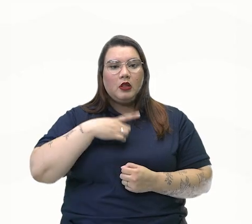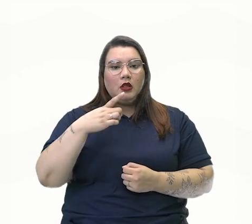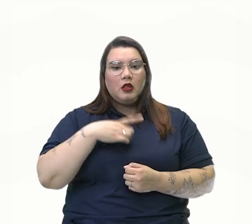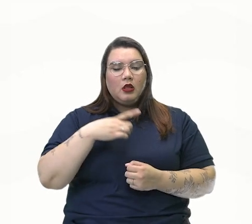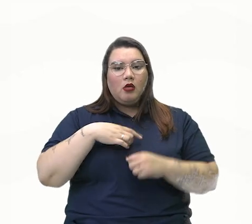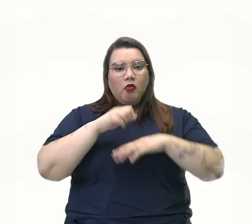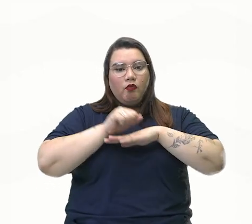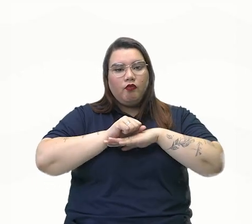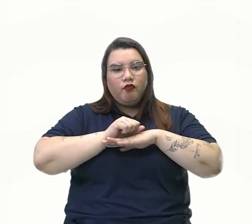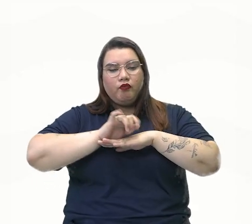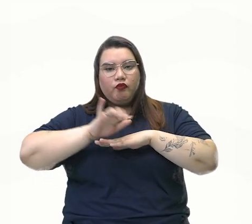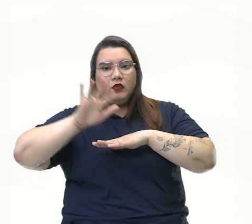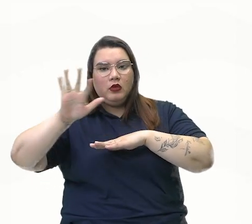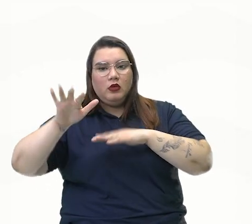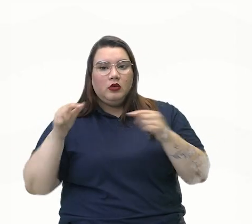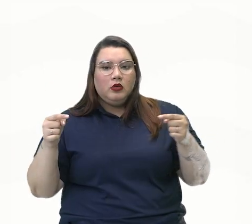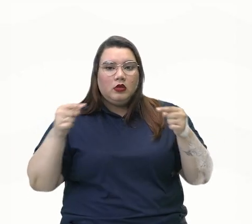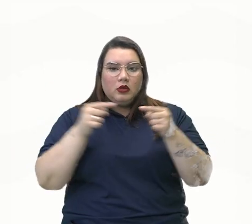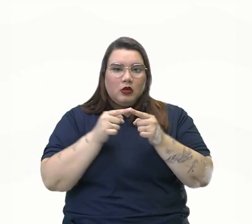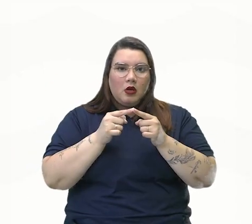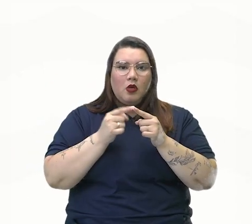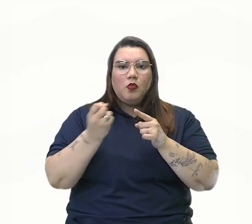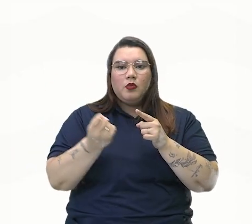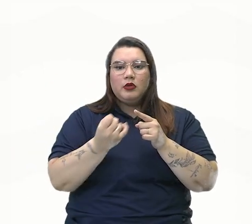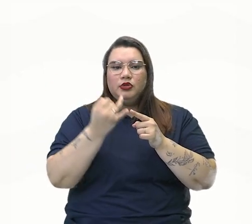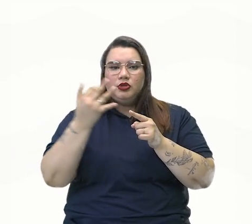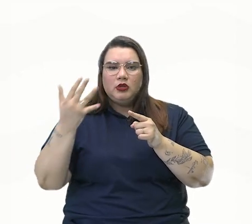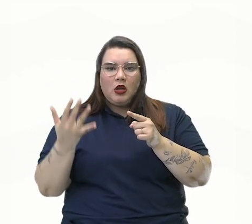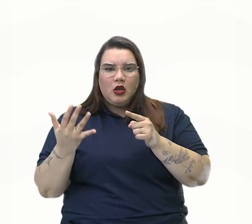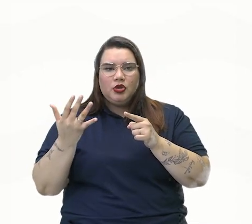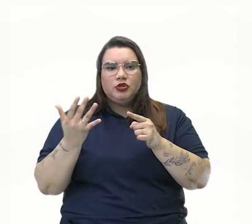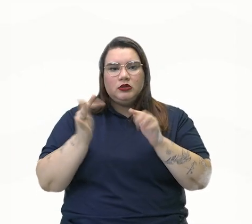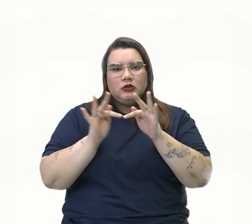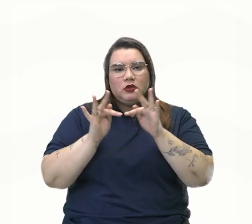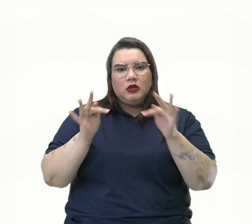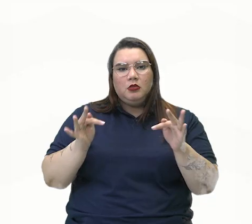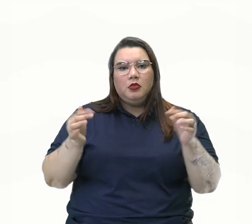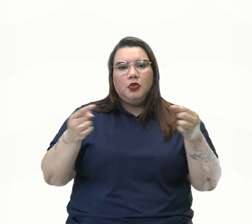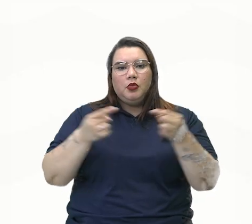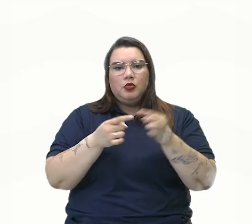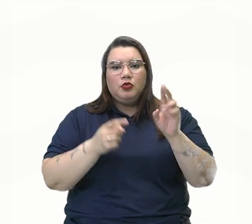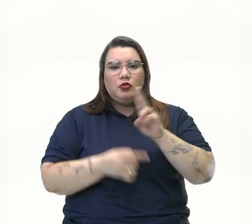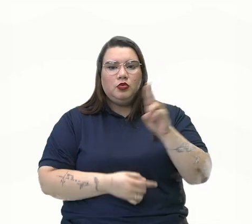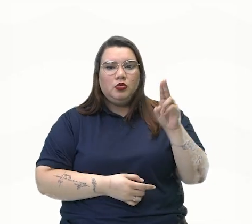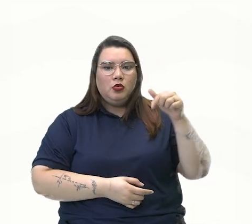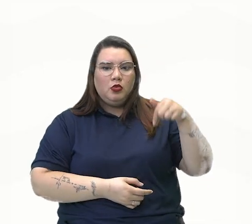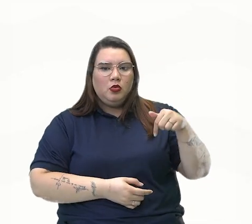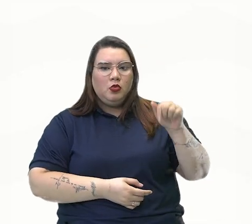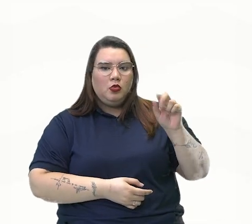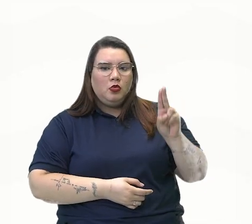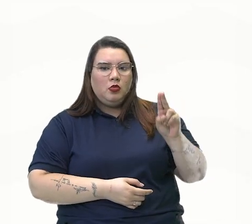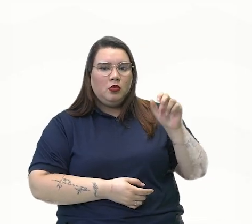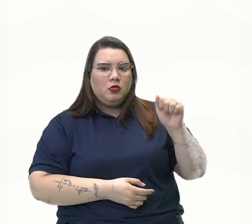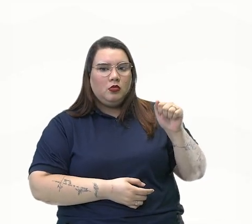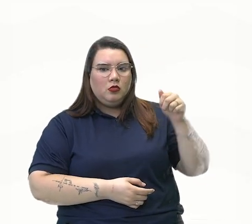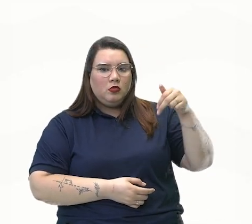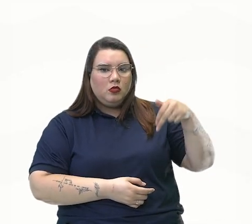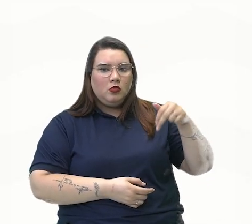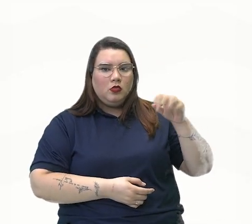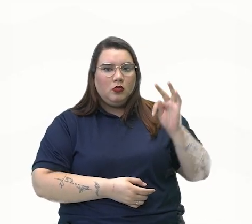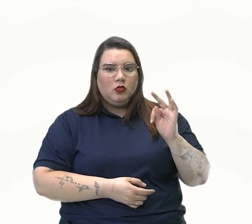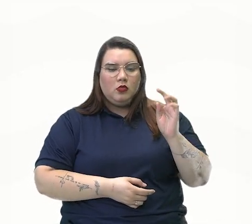radiante fosse emitida em porções discretas, cada uma das quais ele chamou